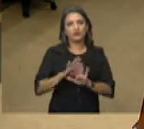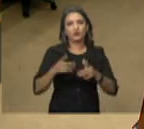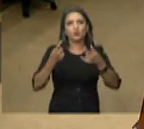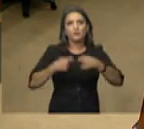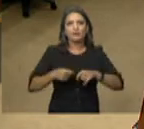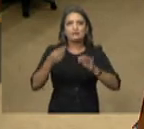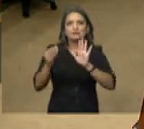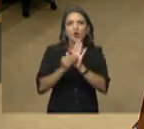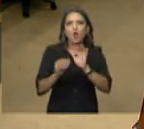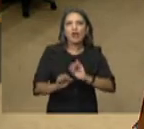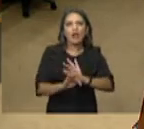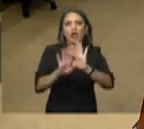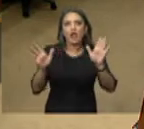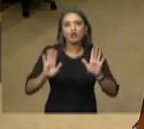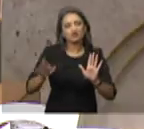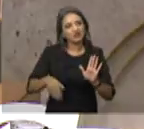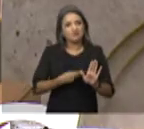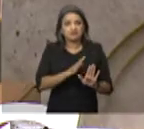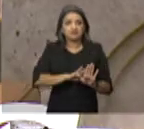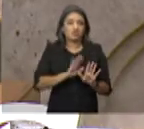acordo com a presidente